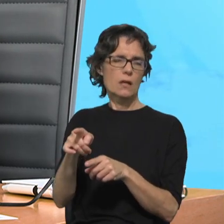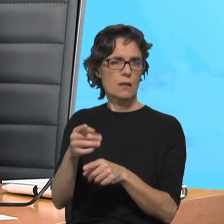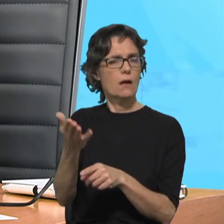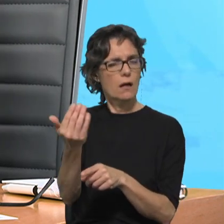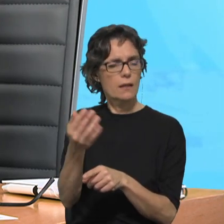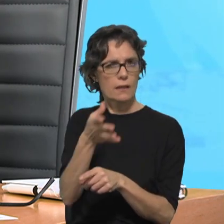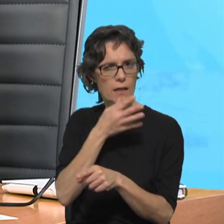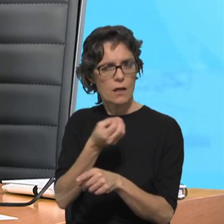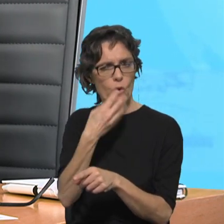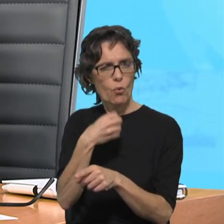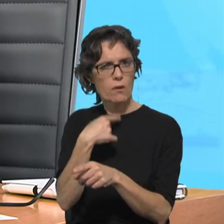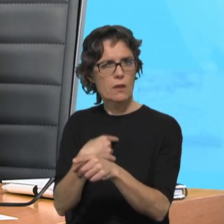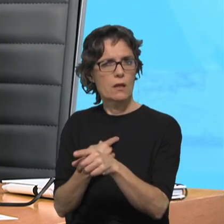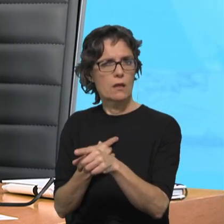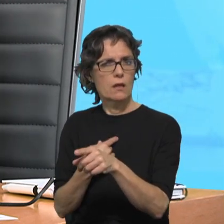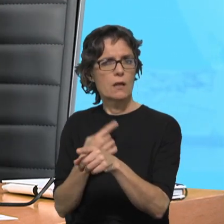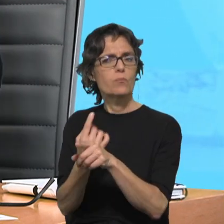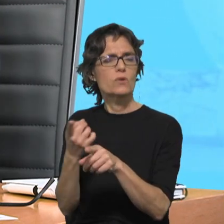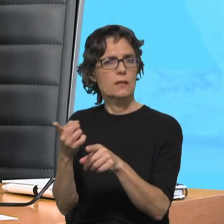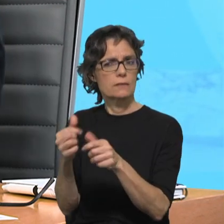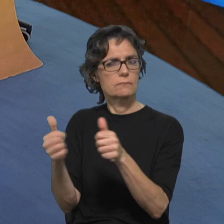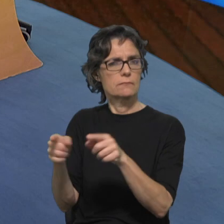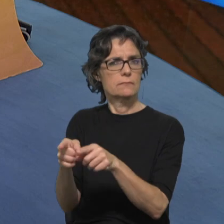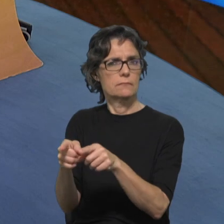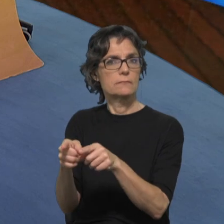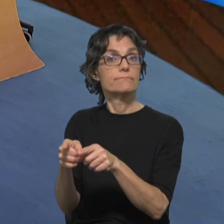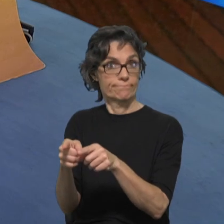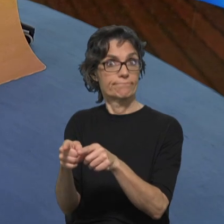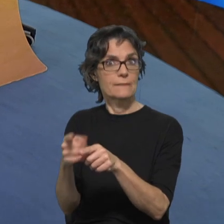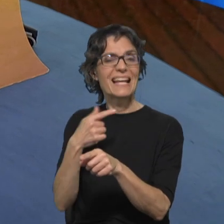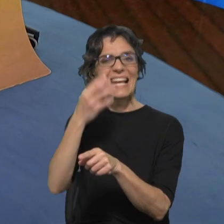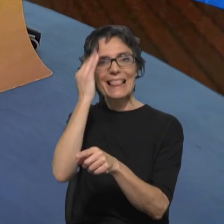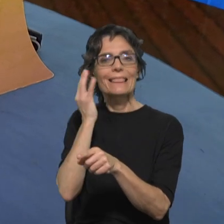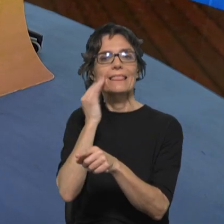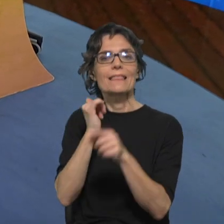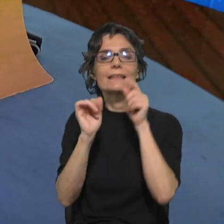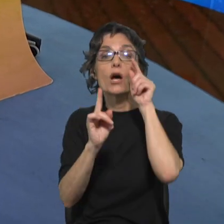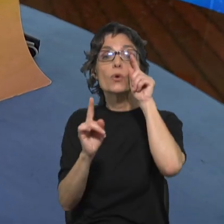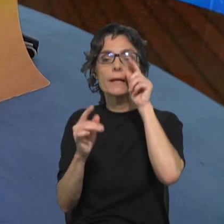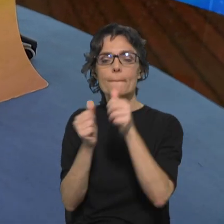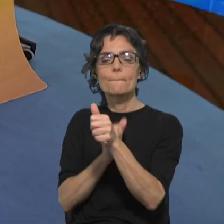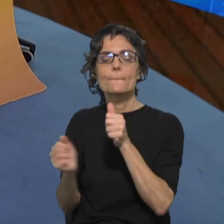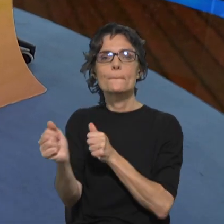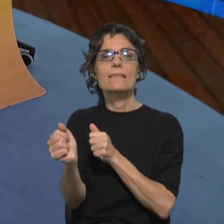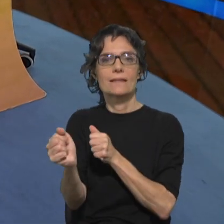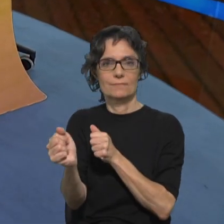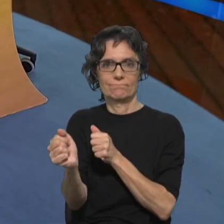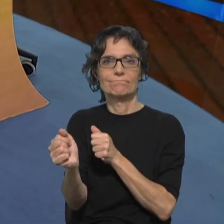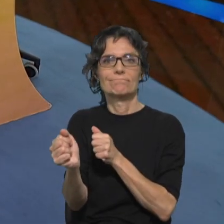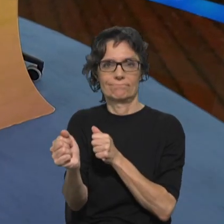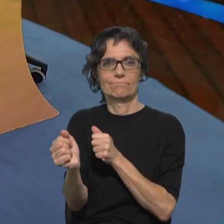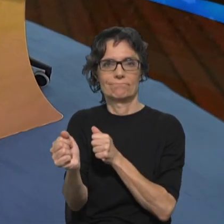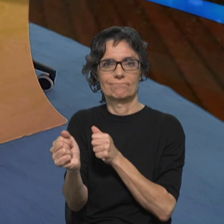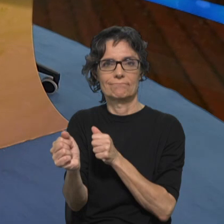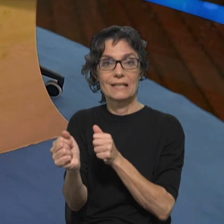criança, deve-se ajudar a criança e devemos tentar ter empatia com a criança, ou seja, pôr-nos no lugar dela